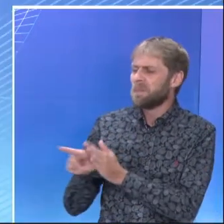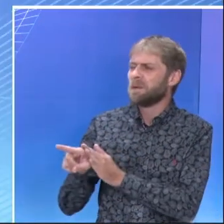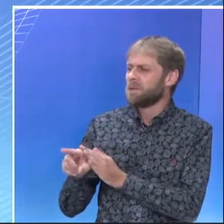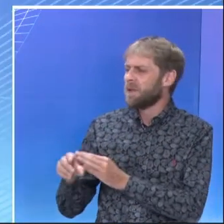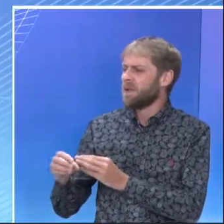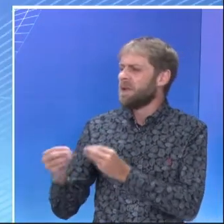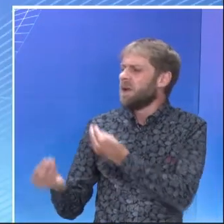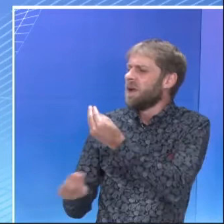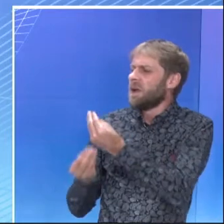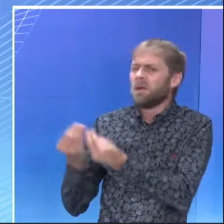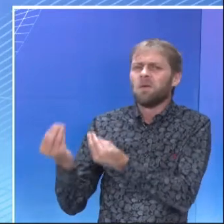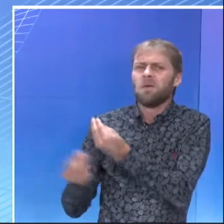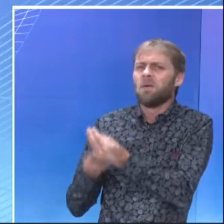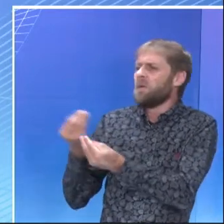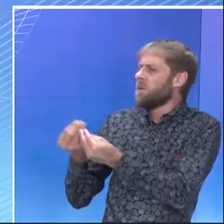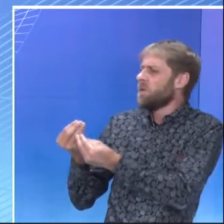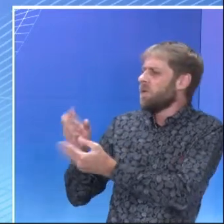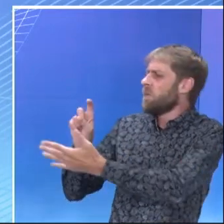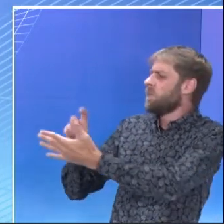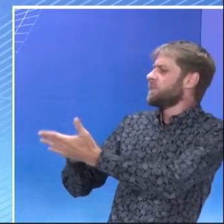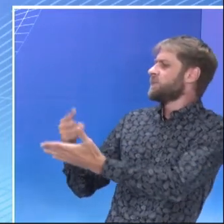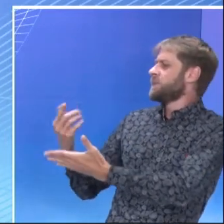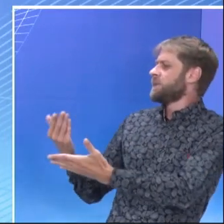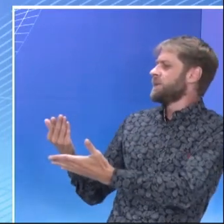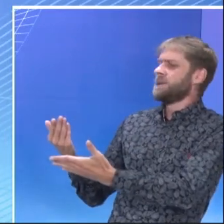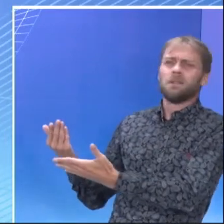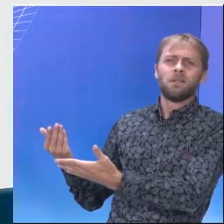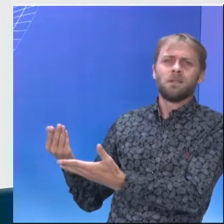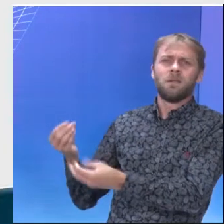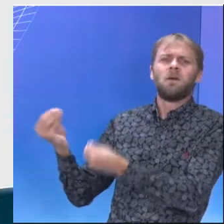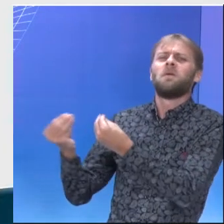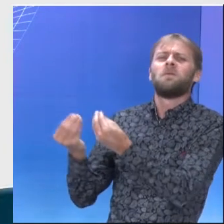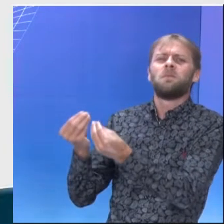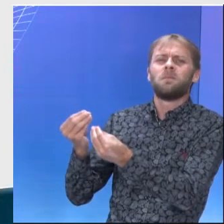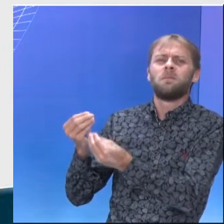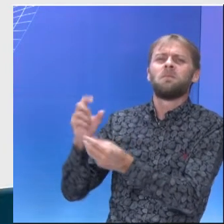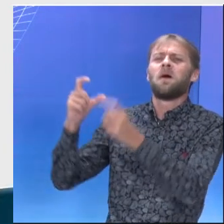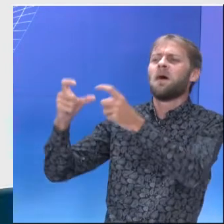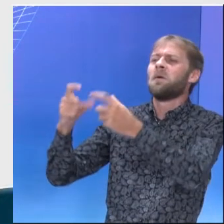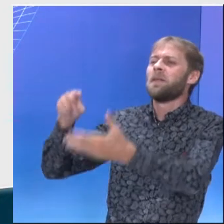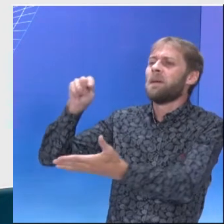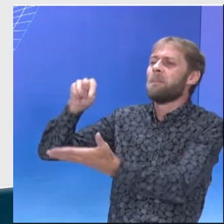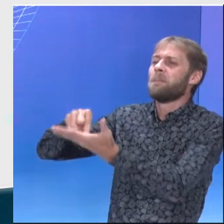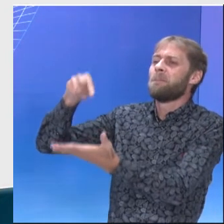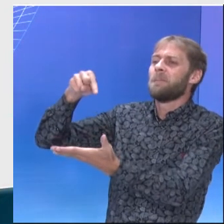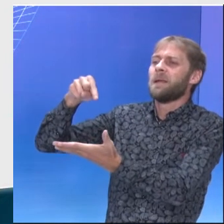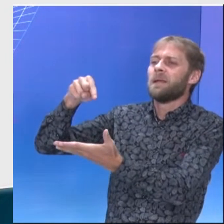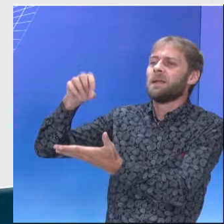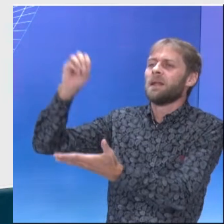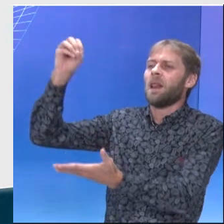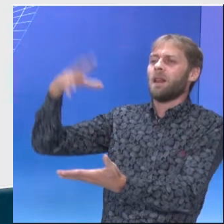coisa. Que coisa? Ele está segurando o livro e mostrando para o colega